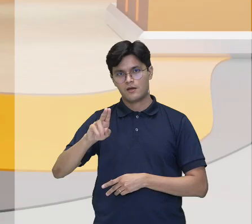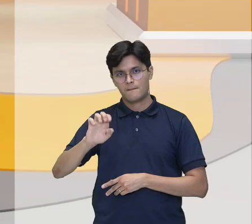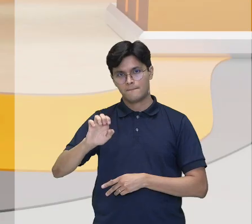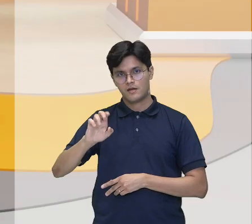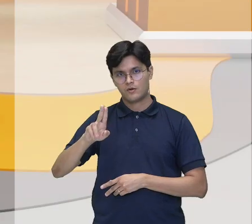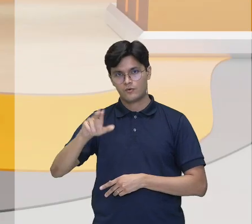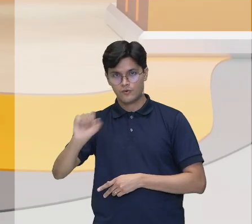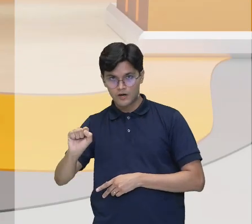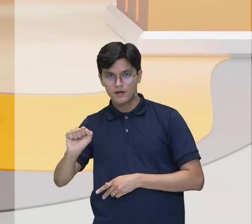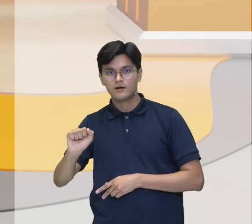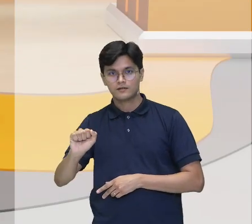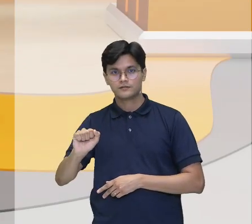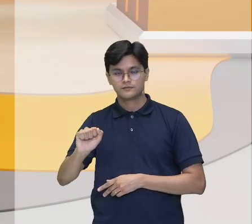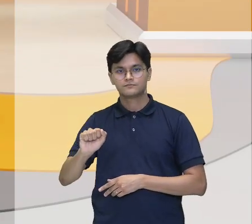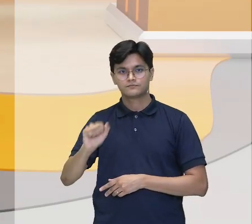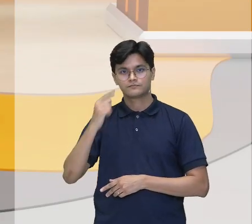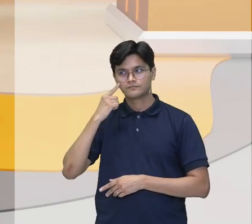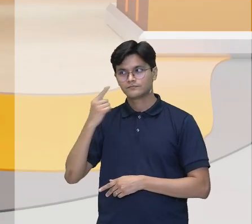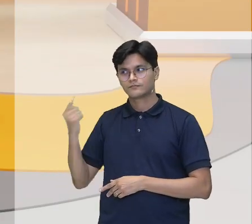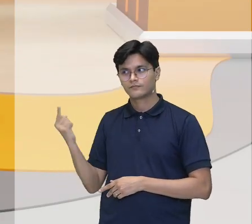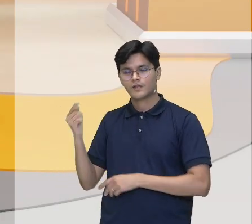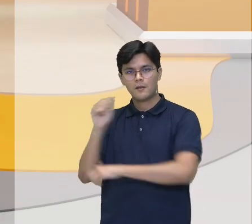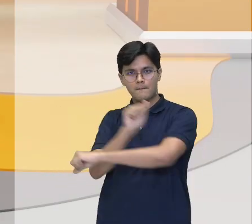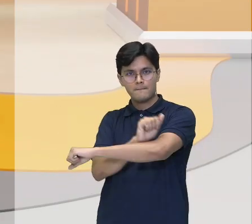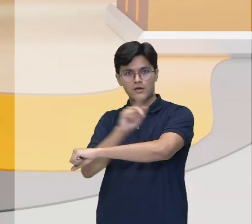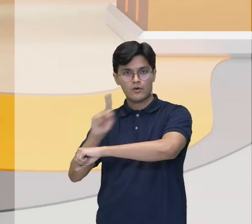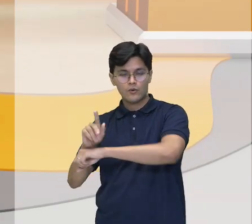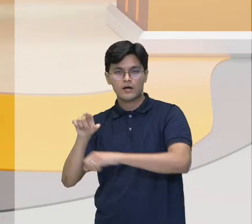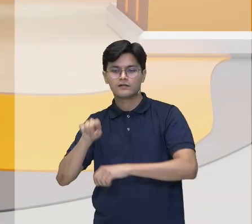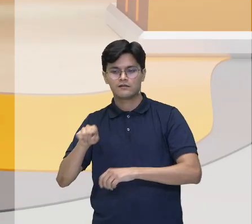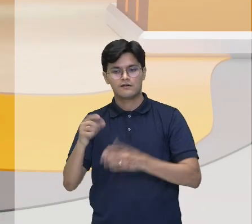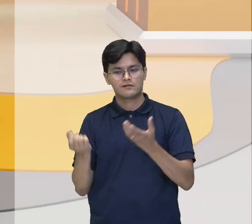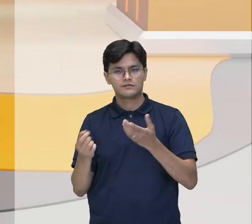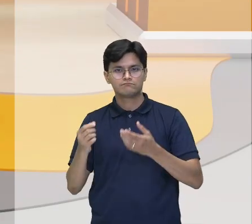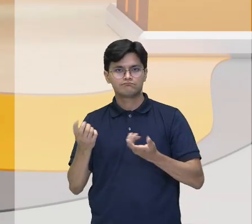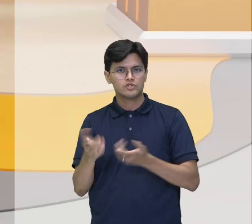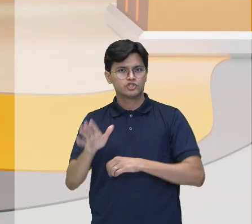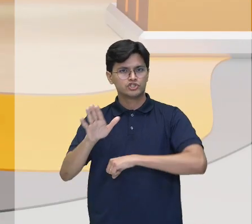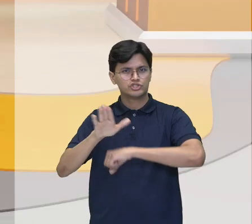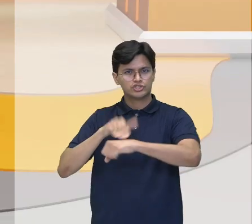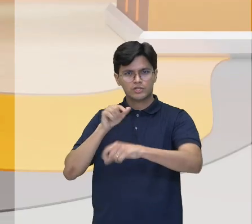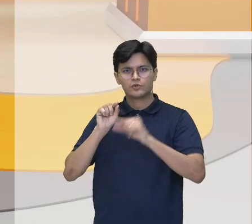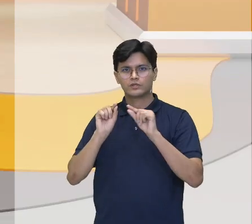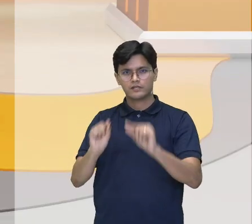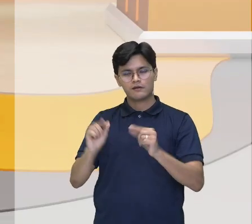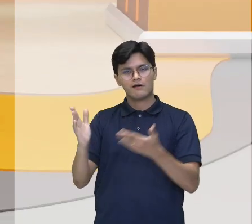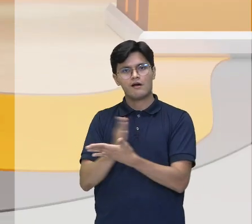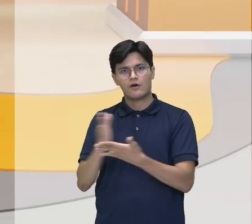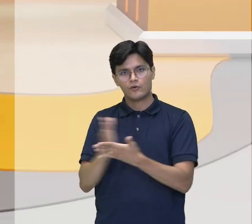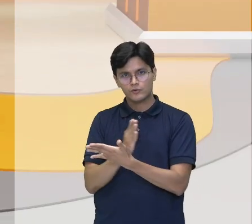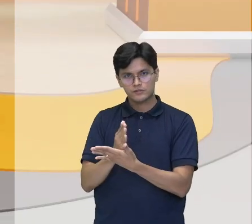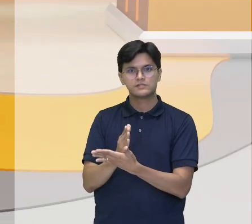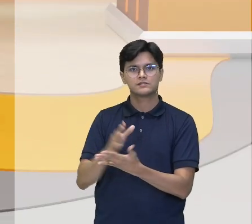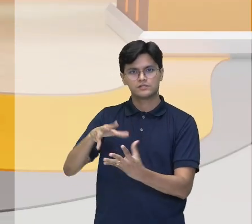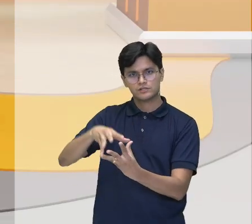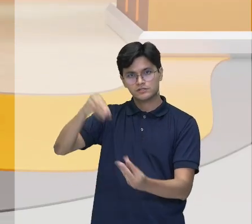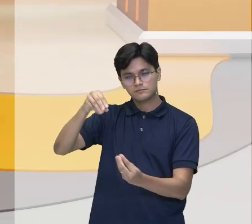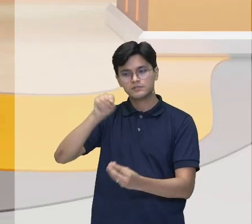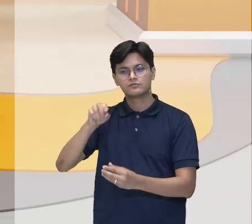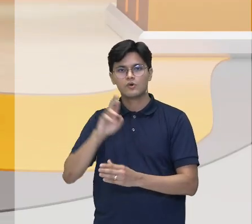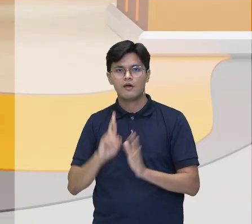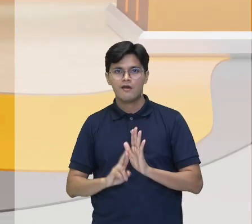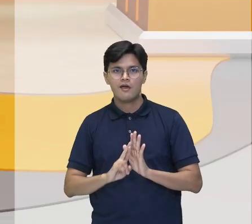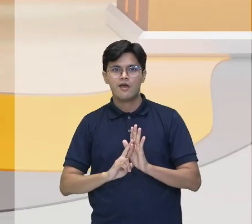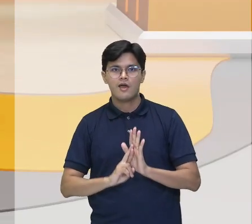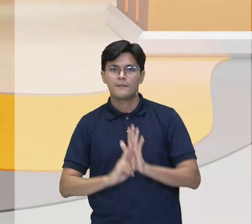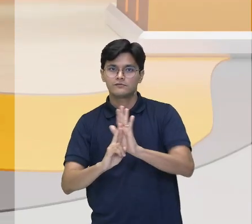que evoca seus espíritos, né, geralmente de alguns animais, que são representados em suas máscaras. São